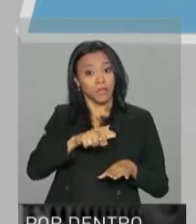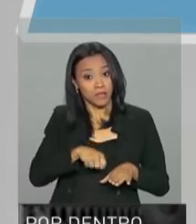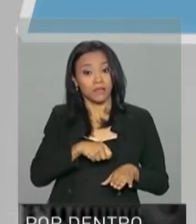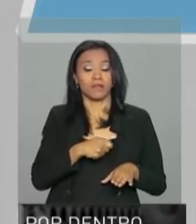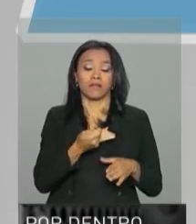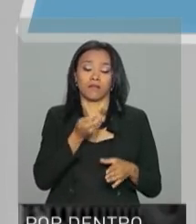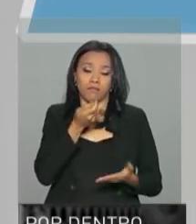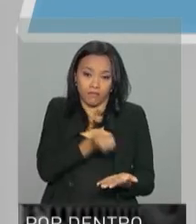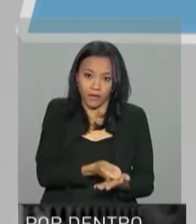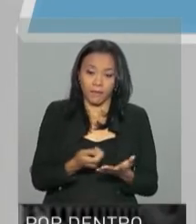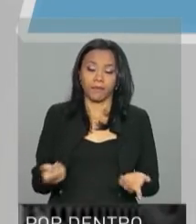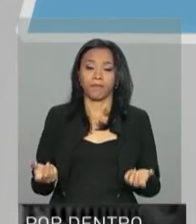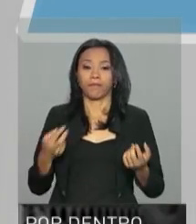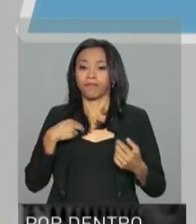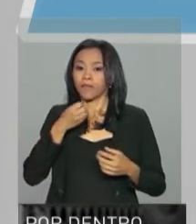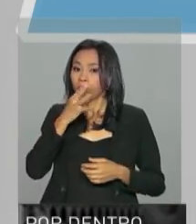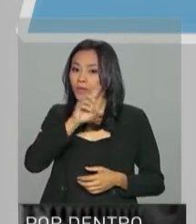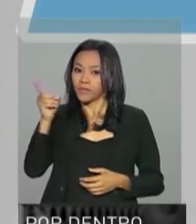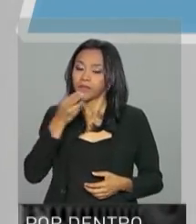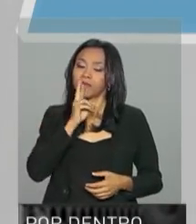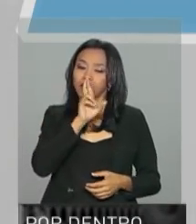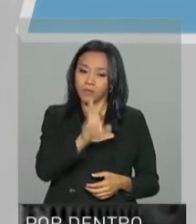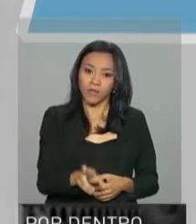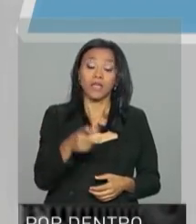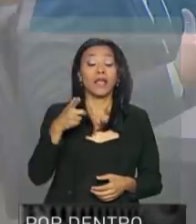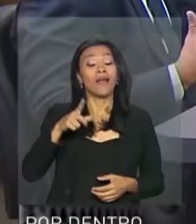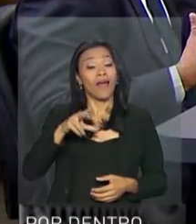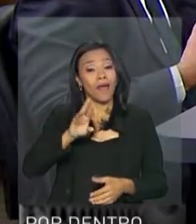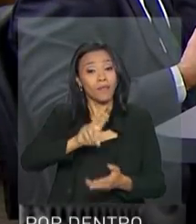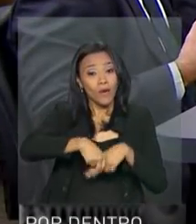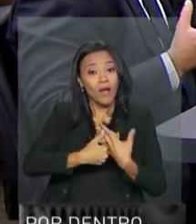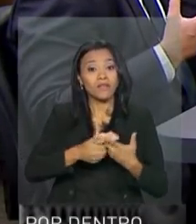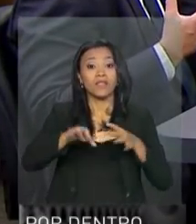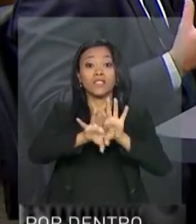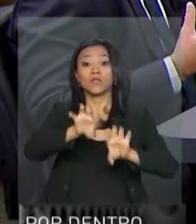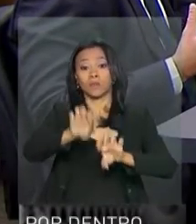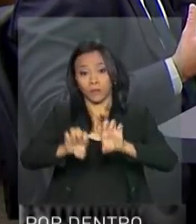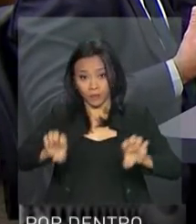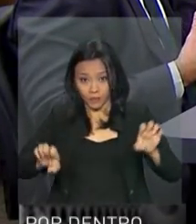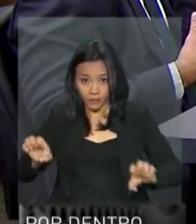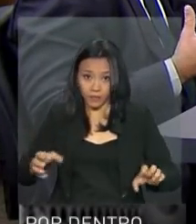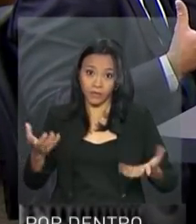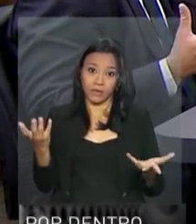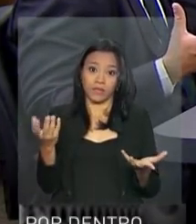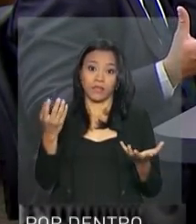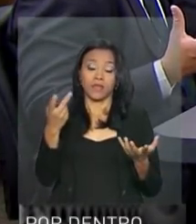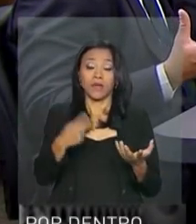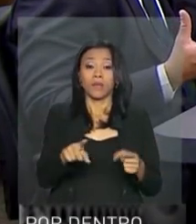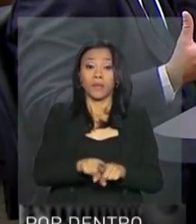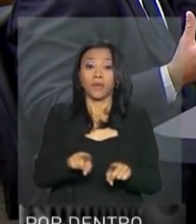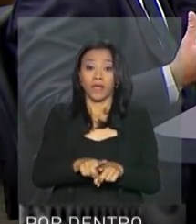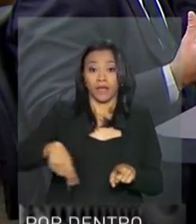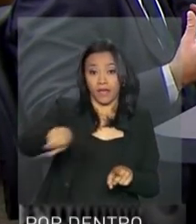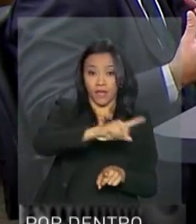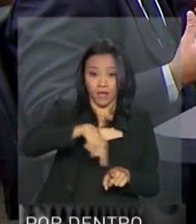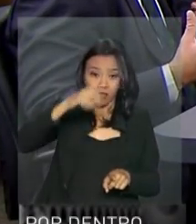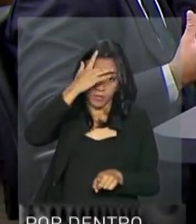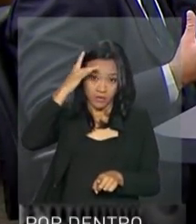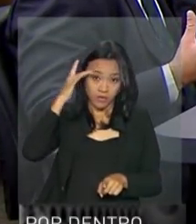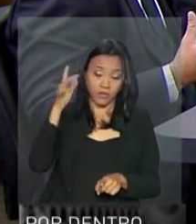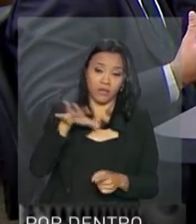o déficit da Previdência ele tem razões estruturais que explicam, né? Então, o Brasil tem um problema de envelhecimento populacional, a